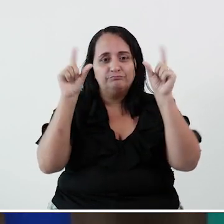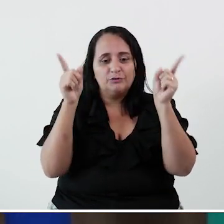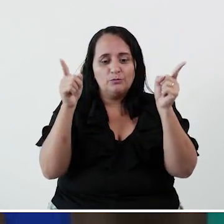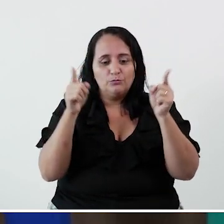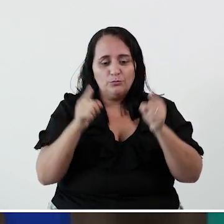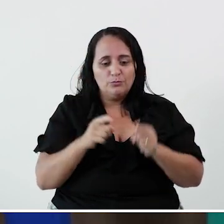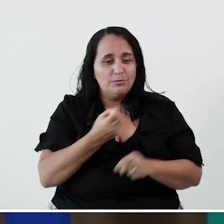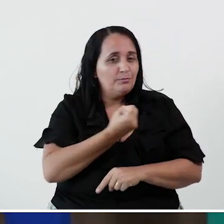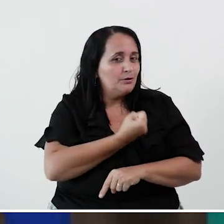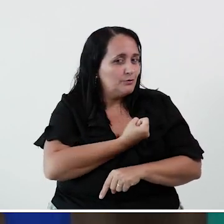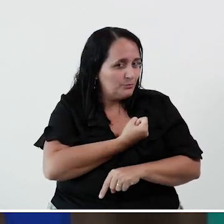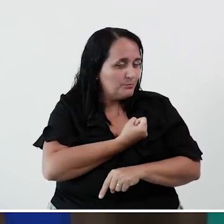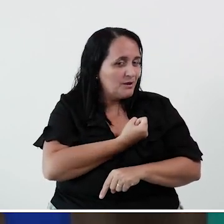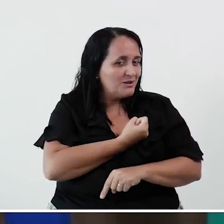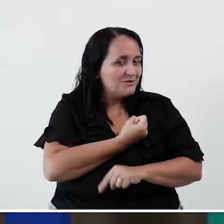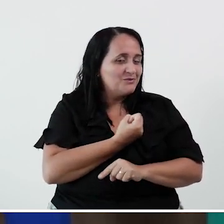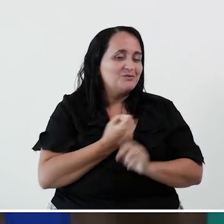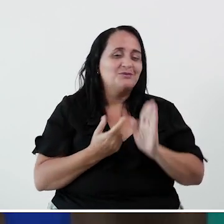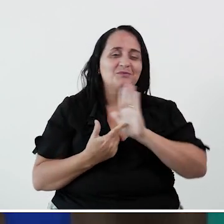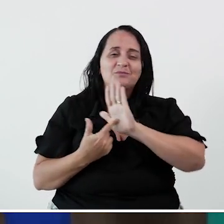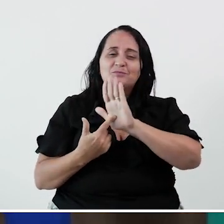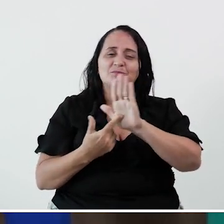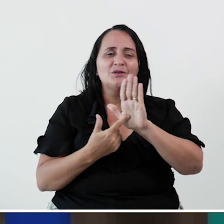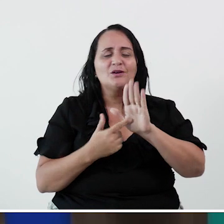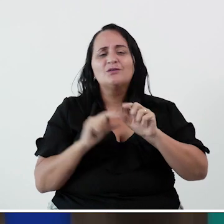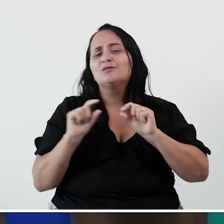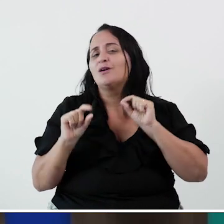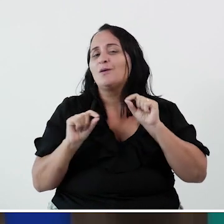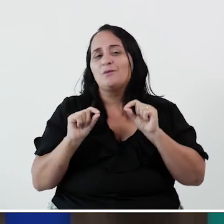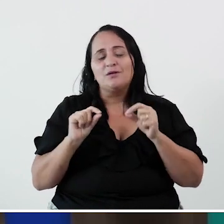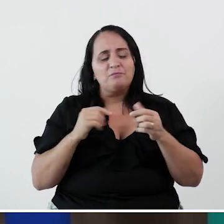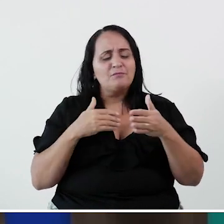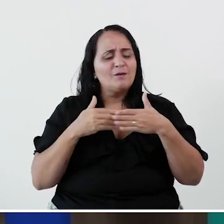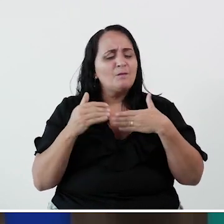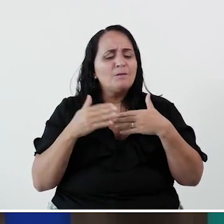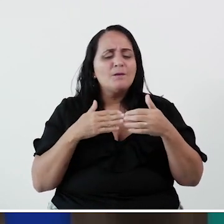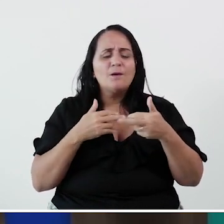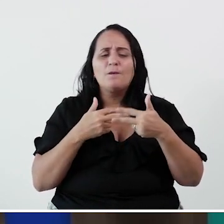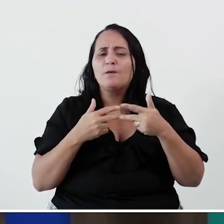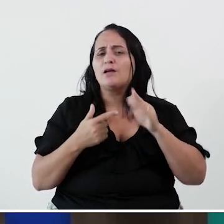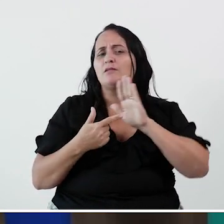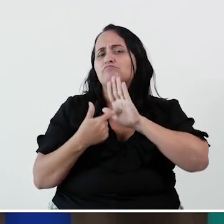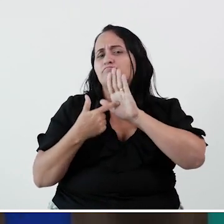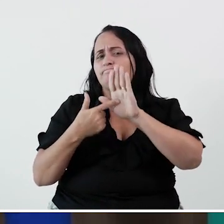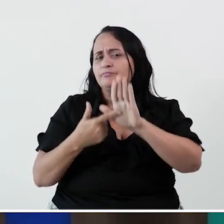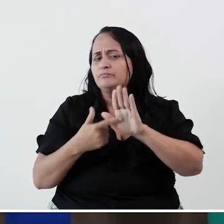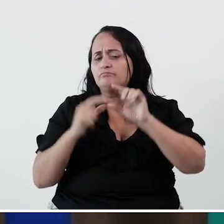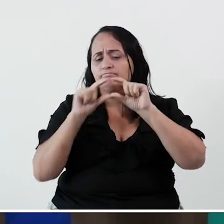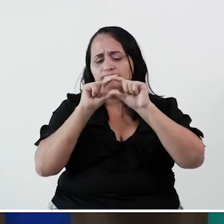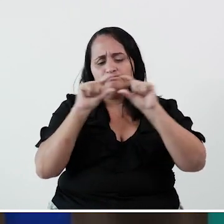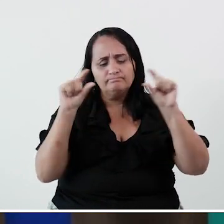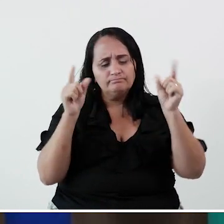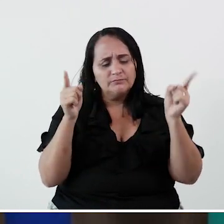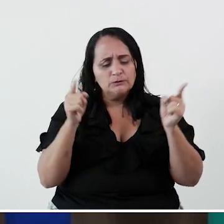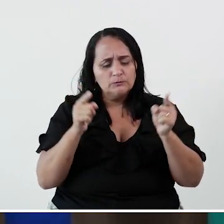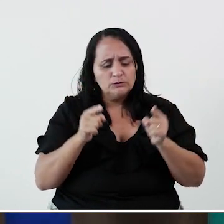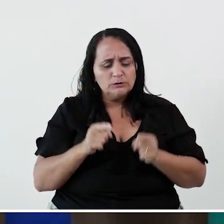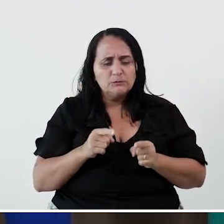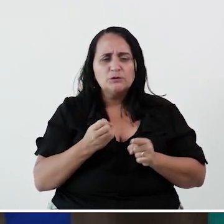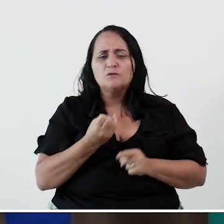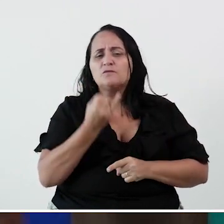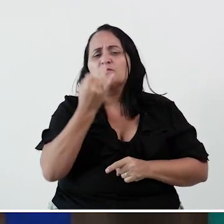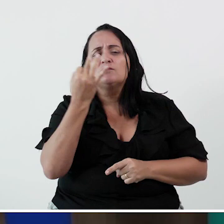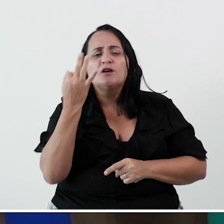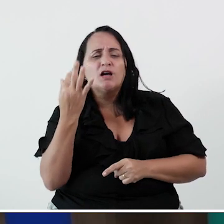uma expressão numérica. É qualquer expressão matemática onde aparecem duas ou